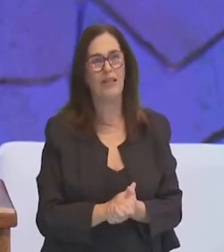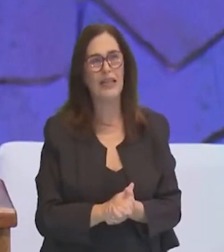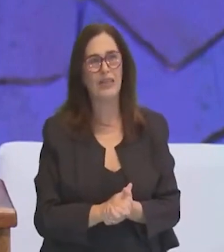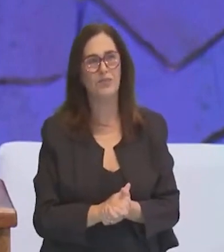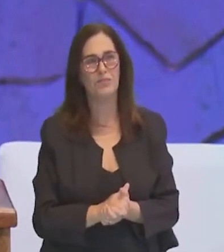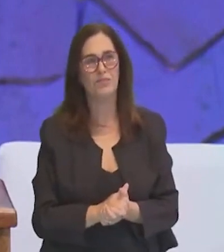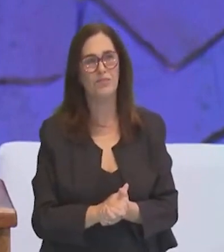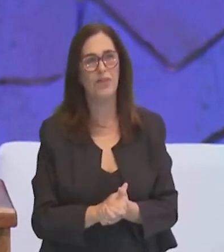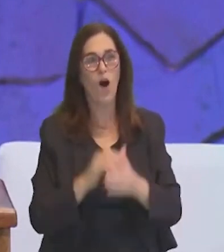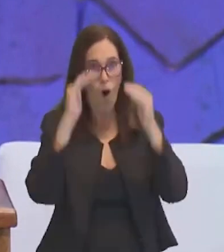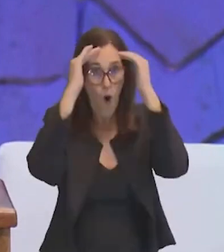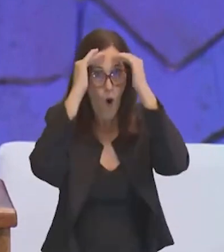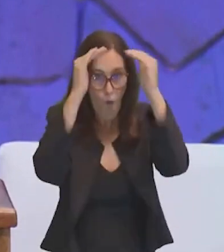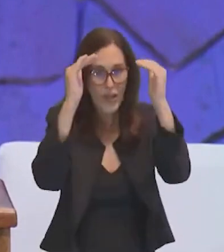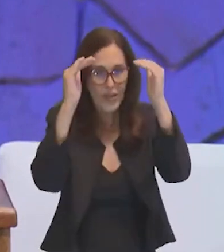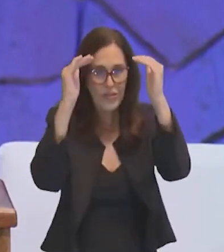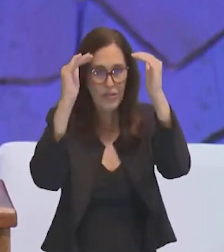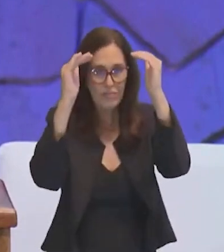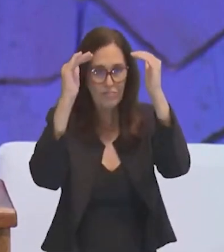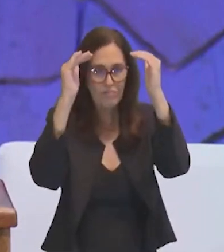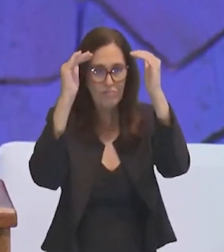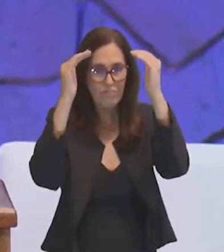é: obedeça.